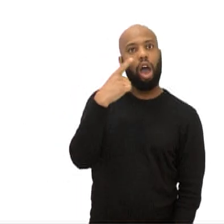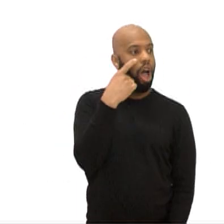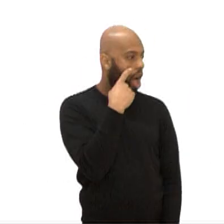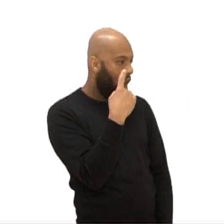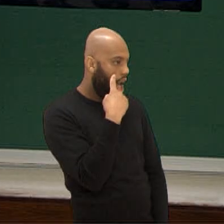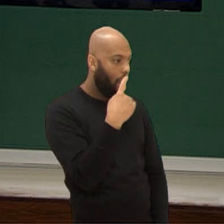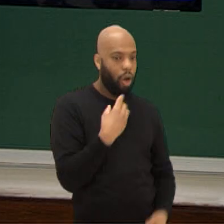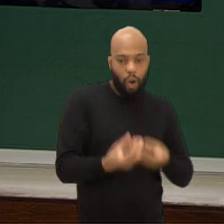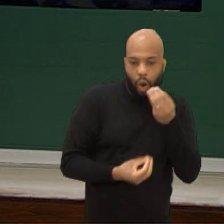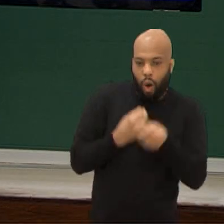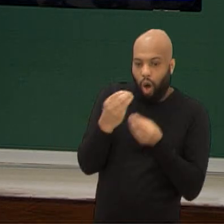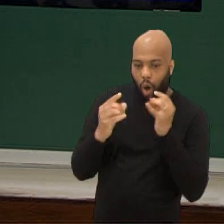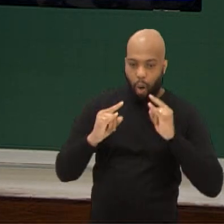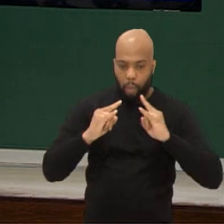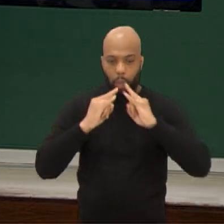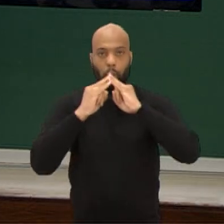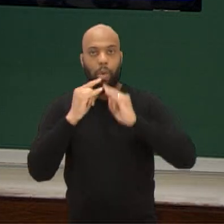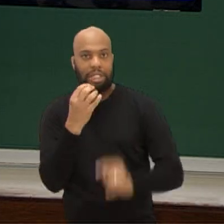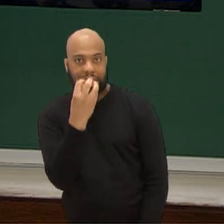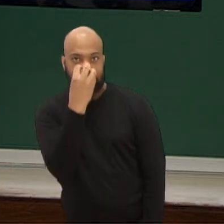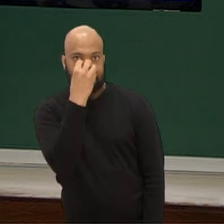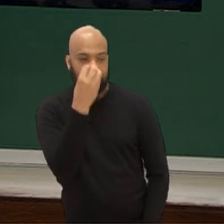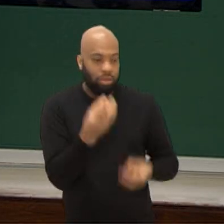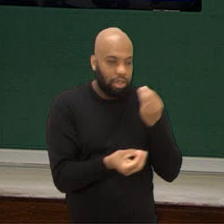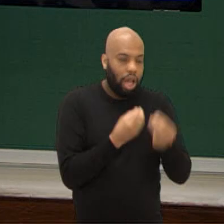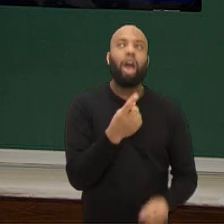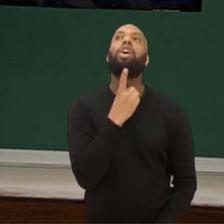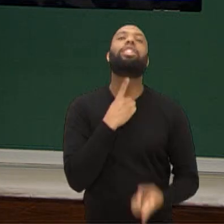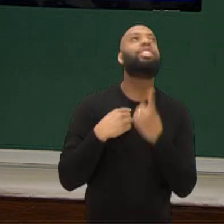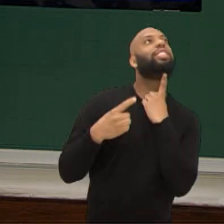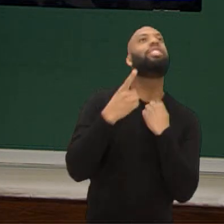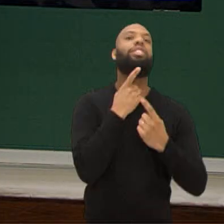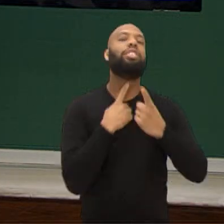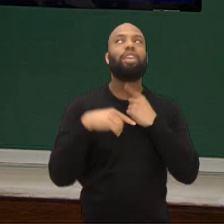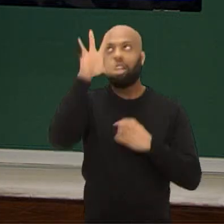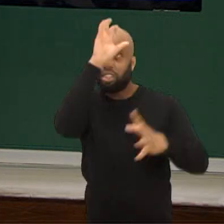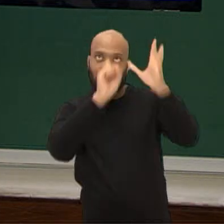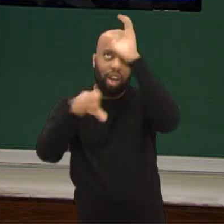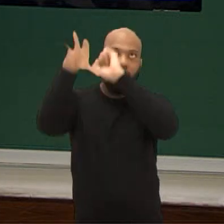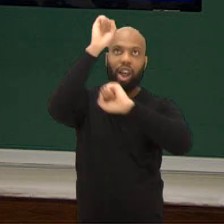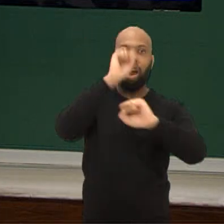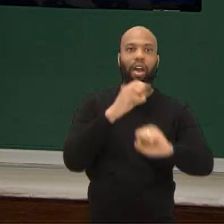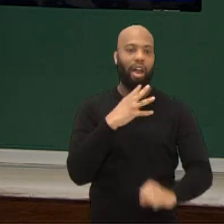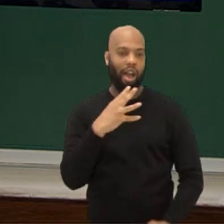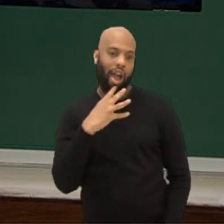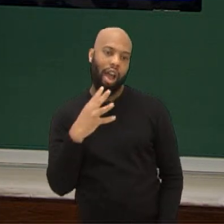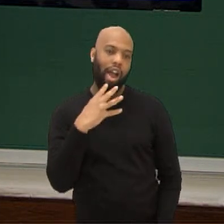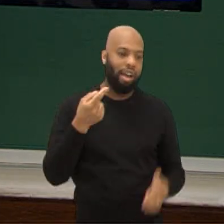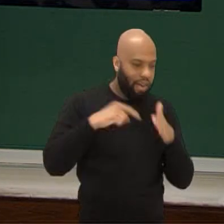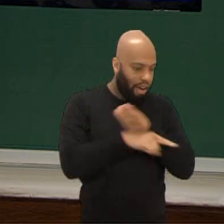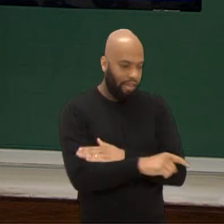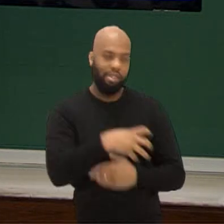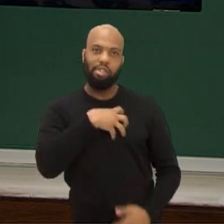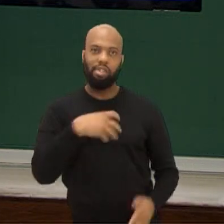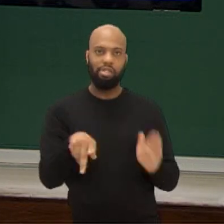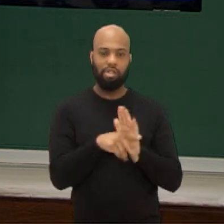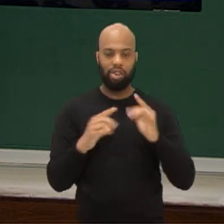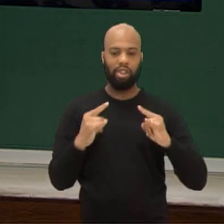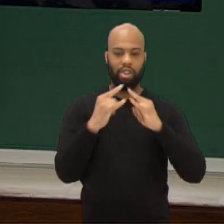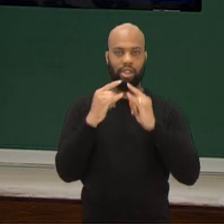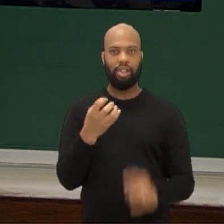do circo, né? Você entre, desperte a sua vontade de aprender, de conhecer mais as práticas circenses, né? Do circo.